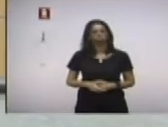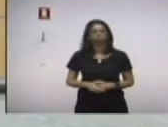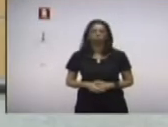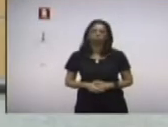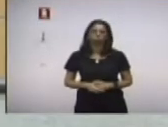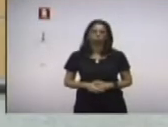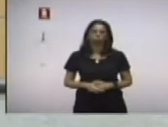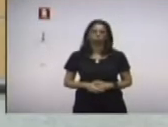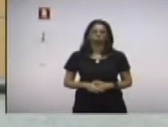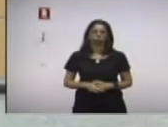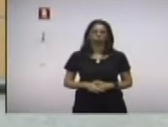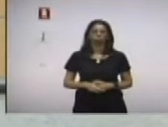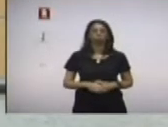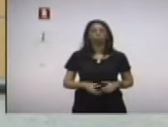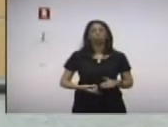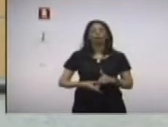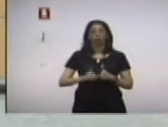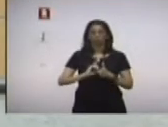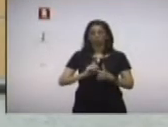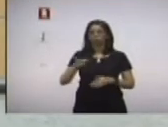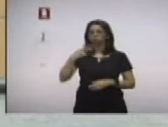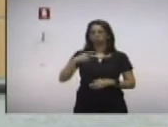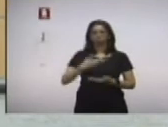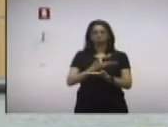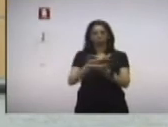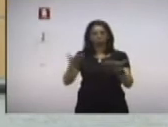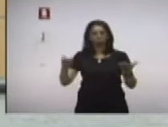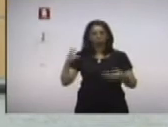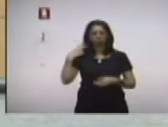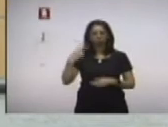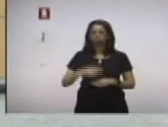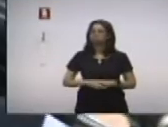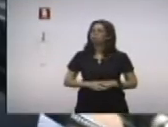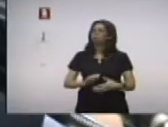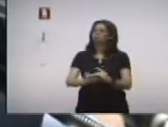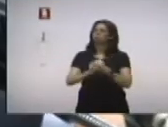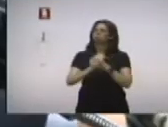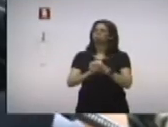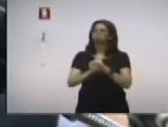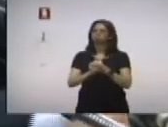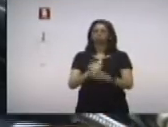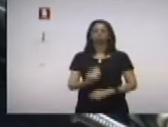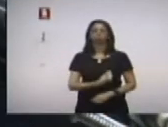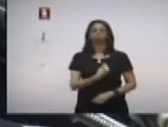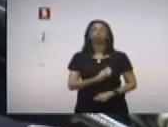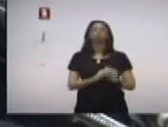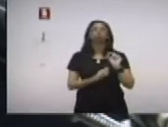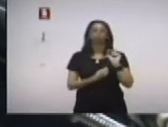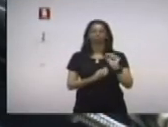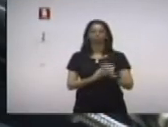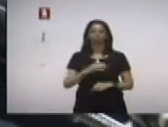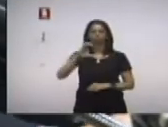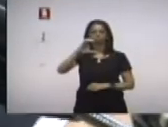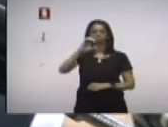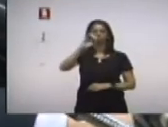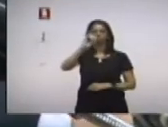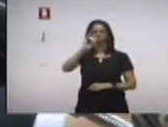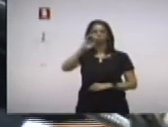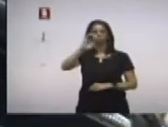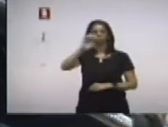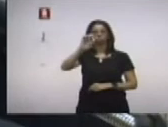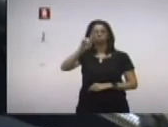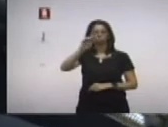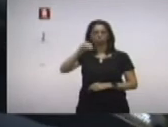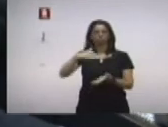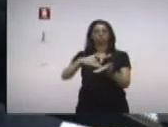e antes de passar a palavra os vereadores eu gostaria que complementar a presença do Senhor Cícero Luiz de Brito